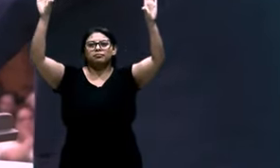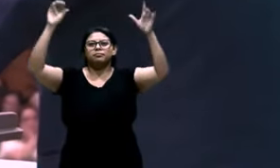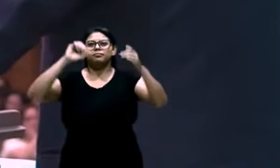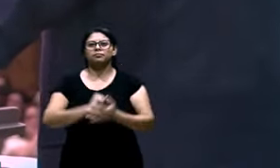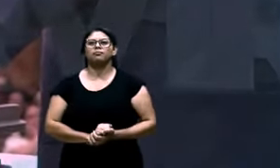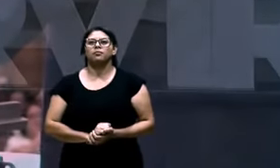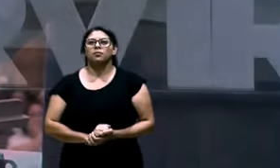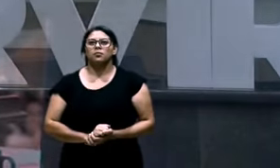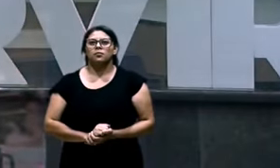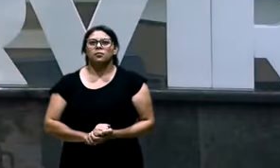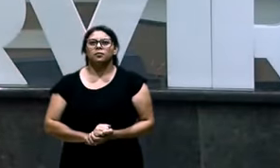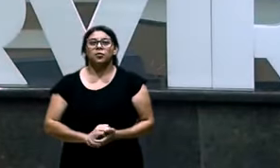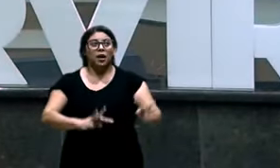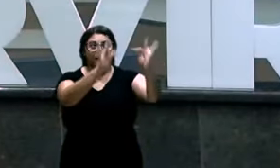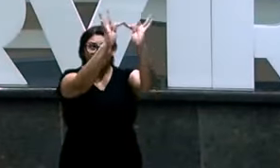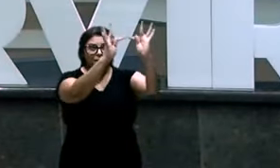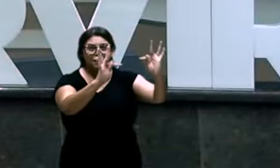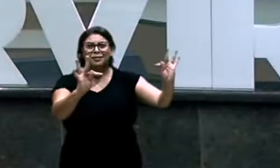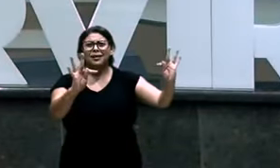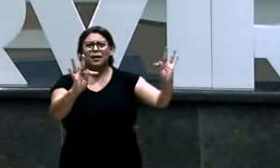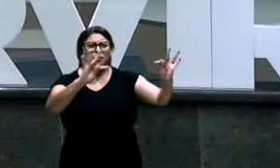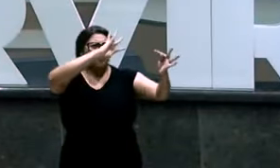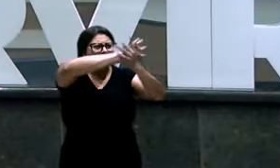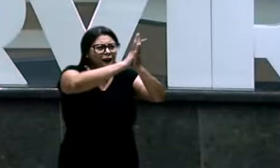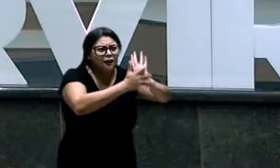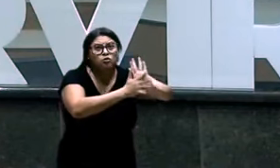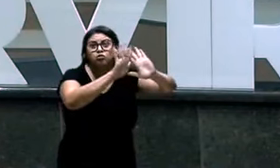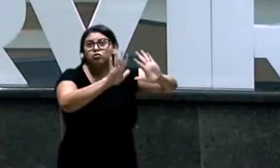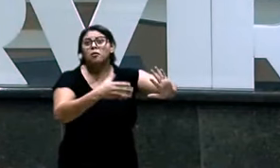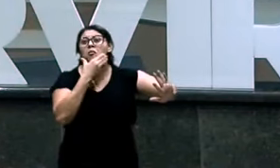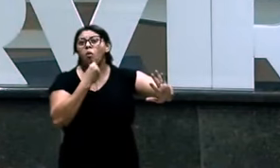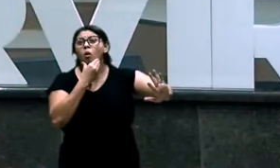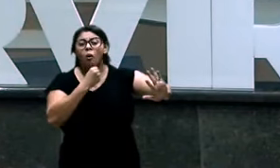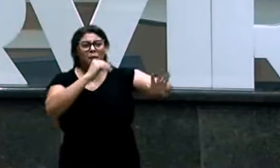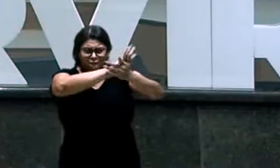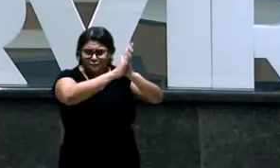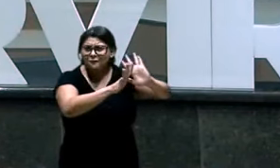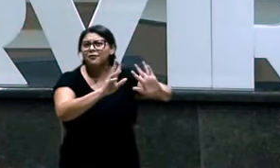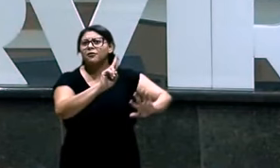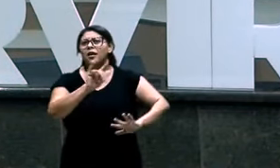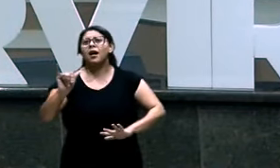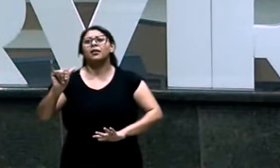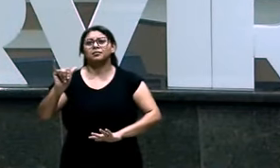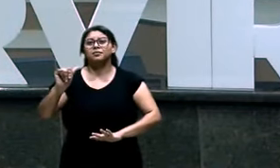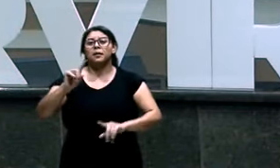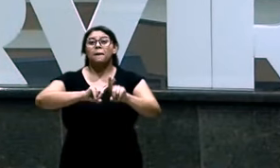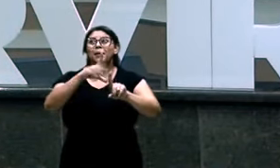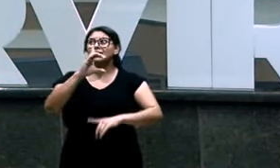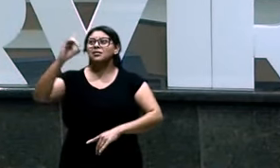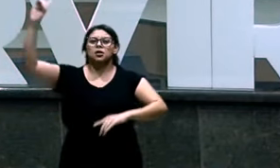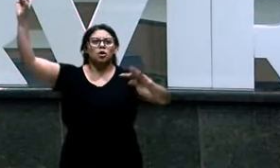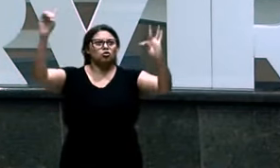caldeus. A glória não será mais vista entre os homens. Passa-se 70 anos de um cativeiro